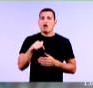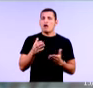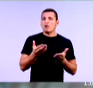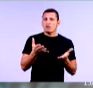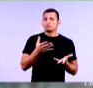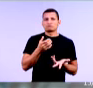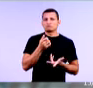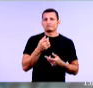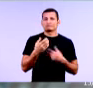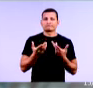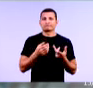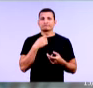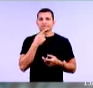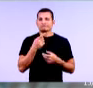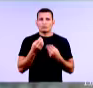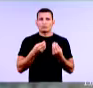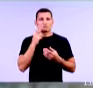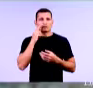olhada nesses dois